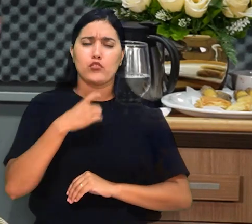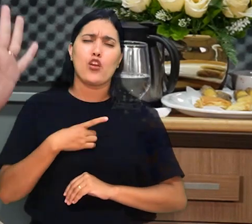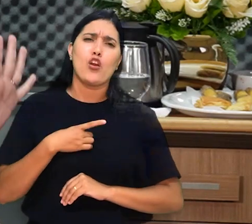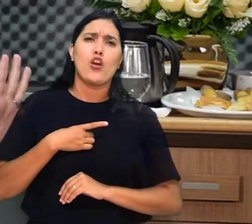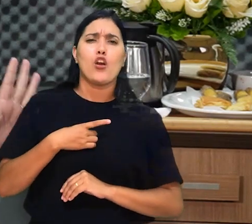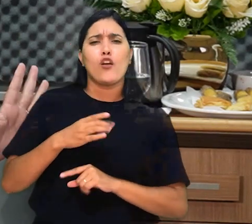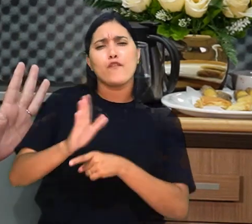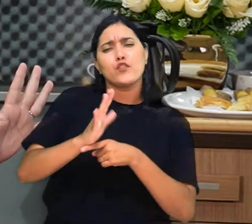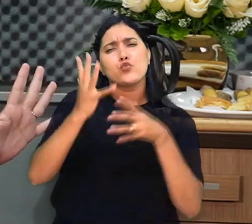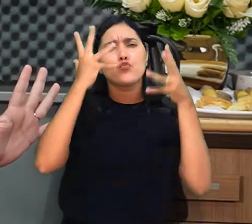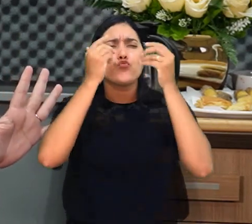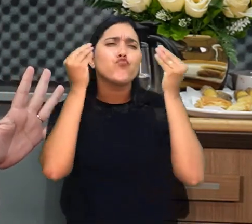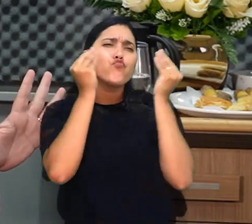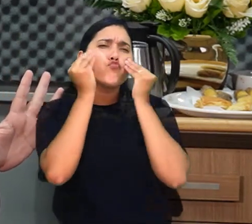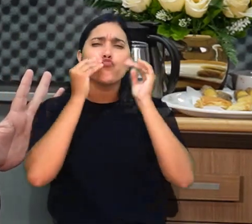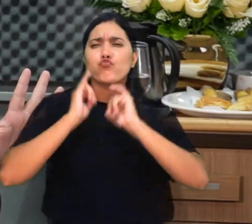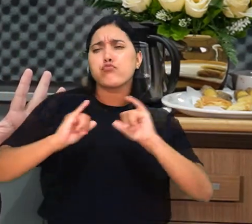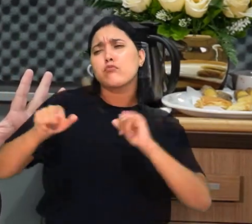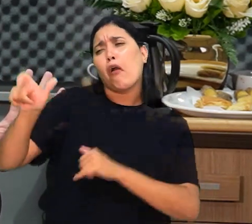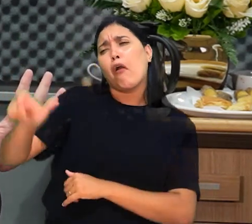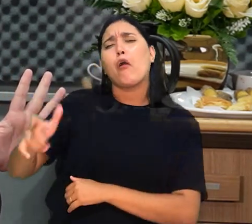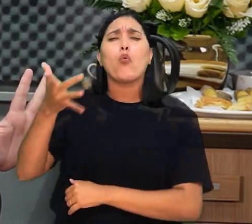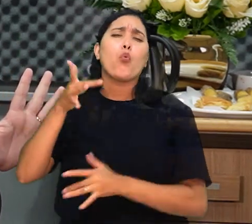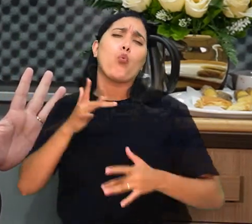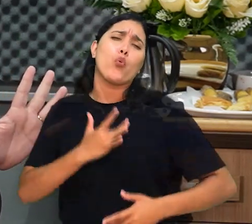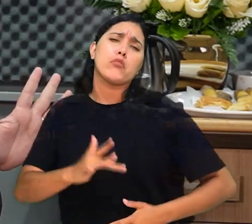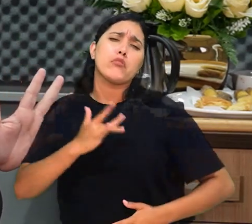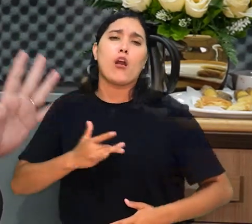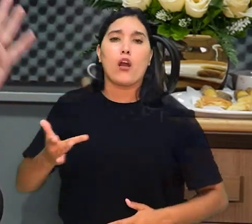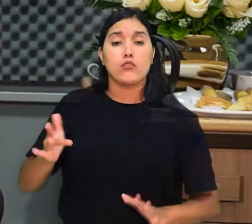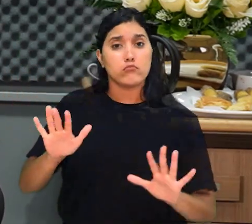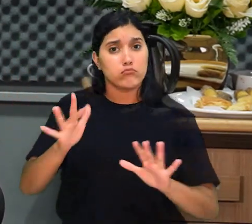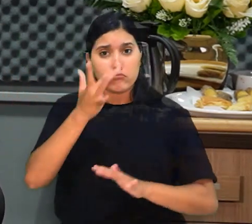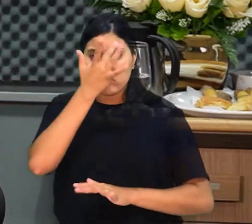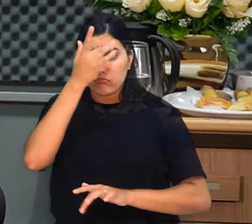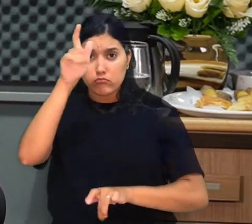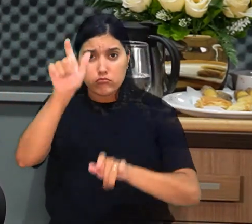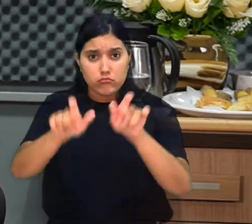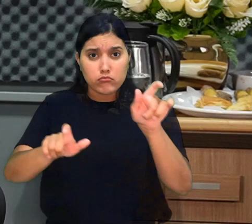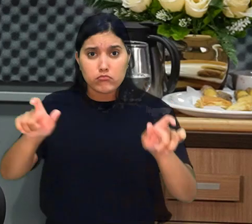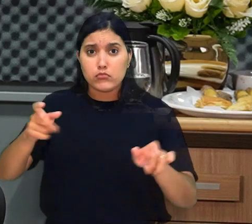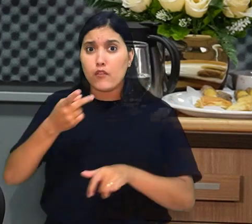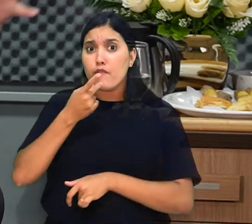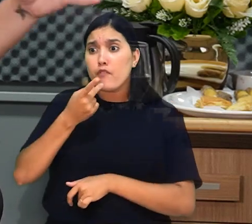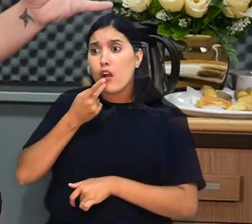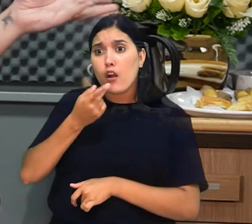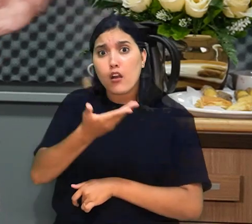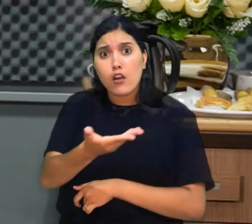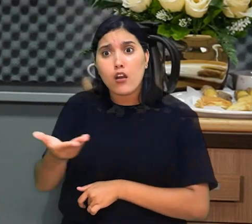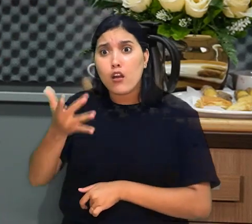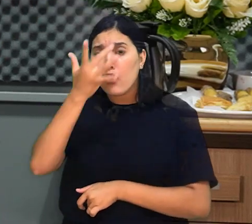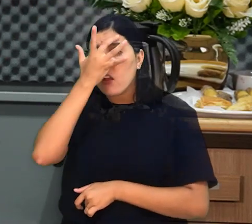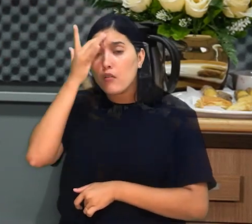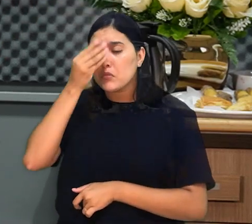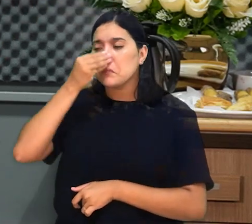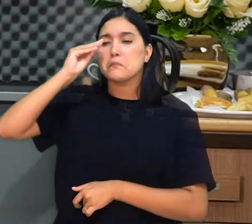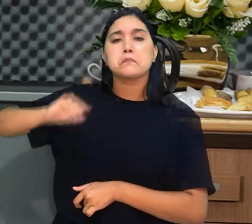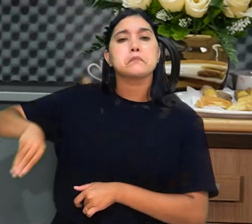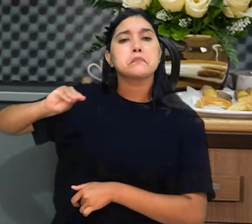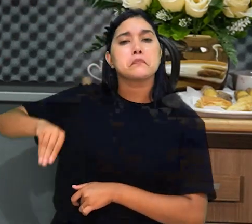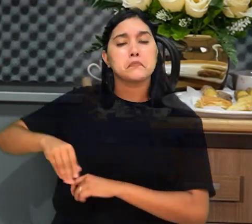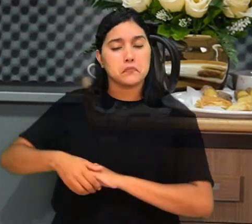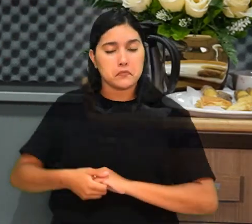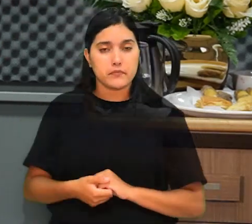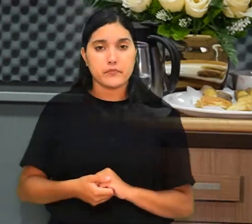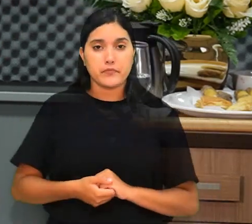tivesse direito a nada, só a vida. Sabe, tipo assim, alguém vê aquele vídeo bonitinho que vai repercutir, nossa, coitado,